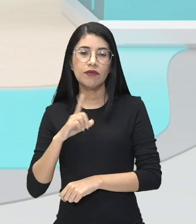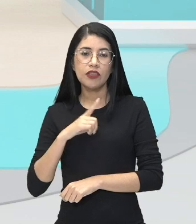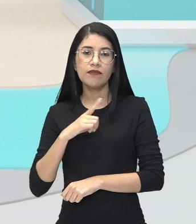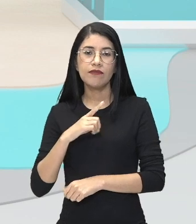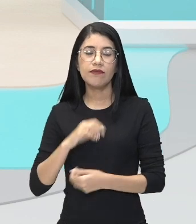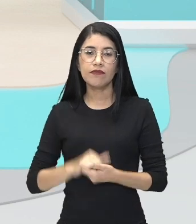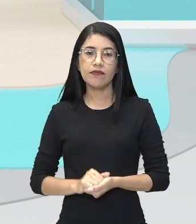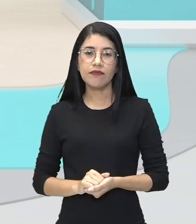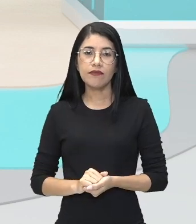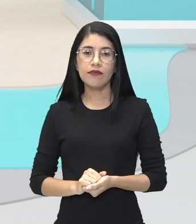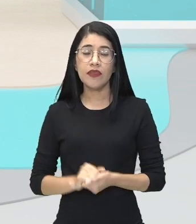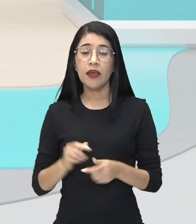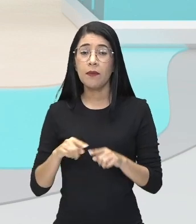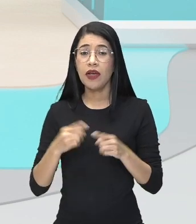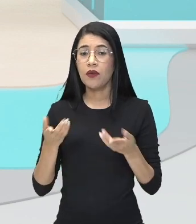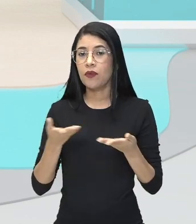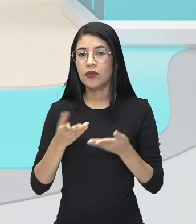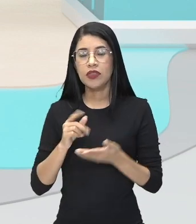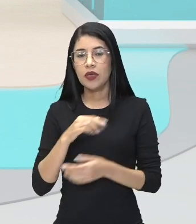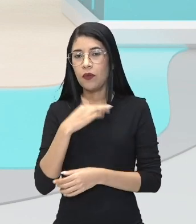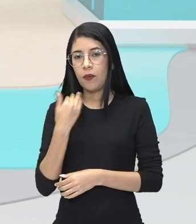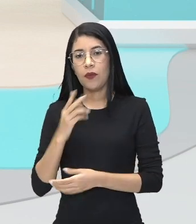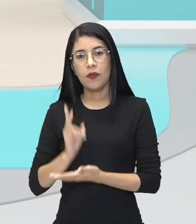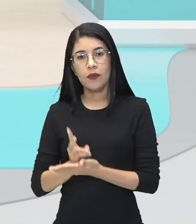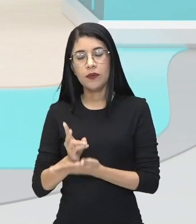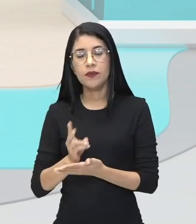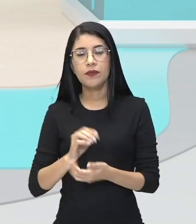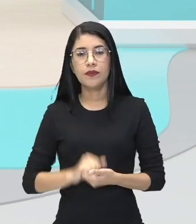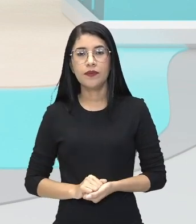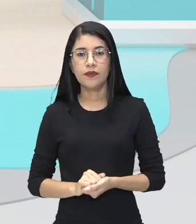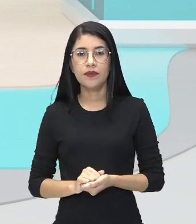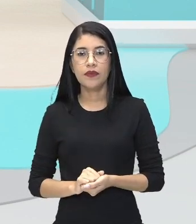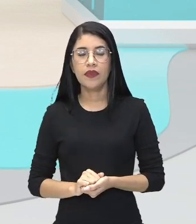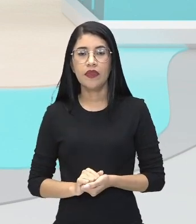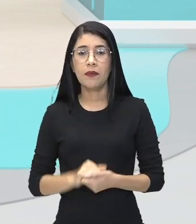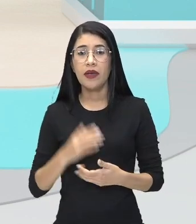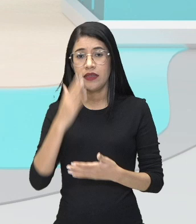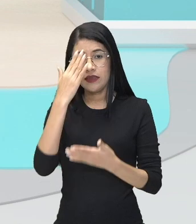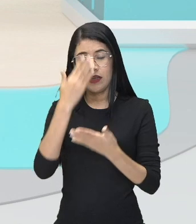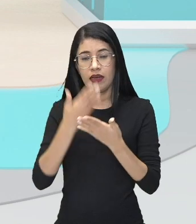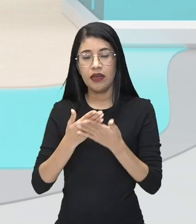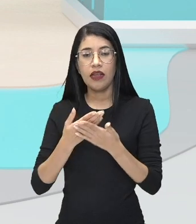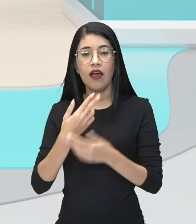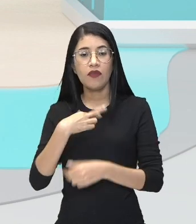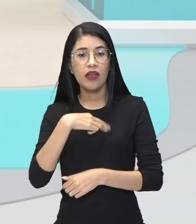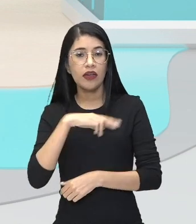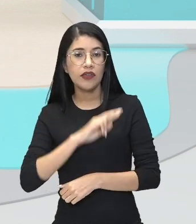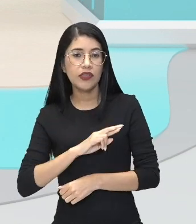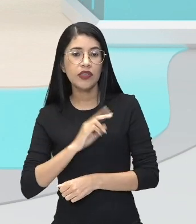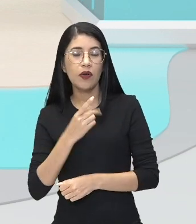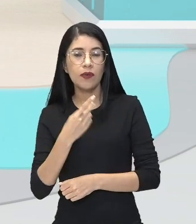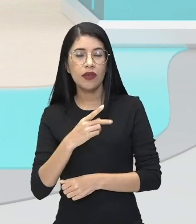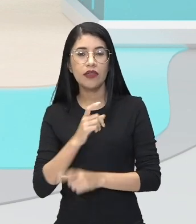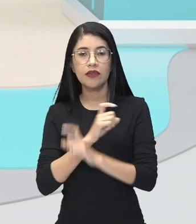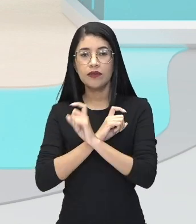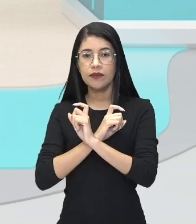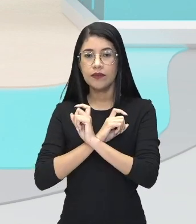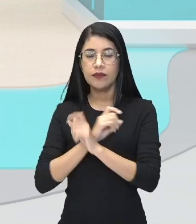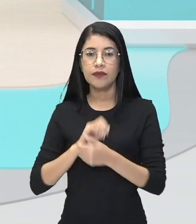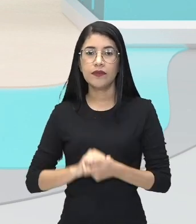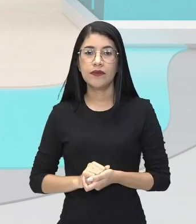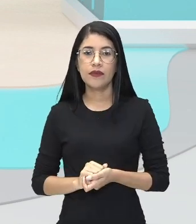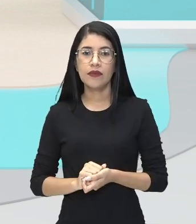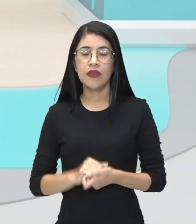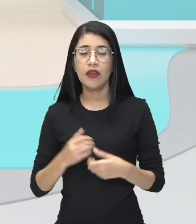Mas até hoje ninguém voltou, não é verdade? Então, mas era a crença desse lado religioso do Egito. Então,